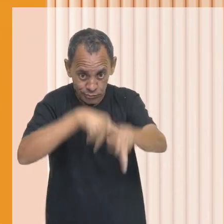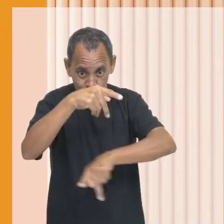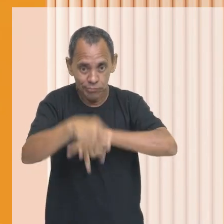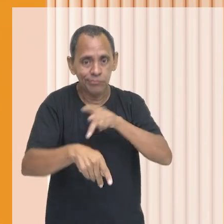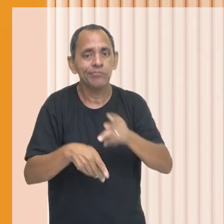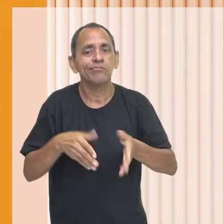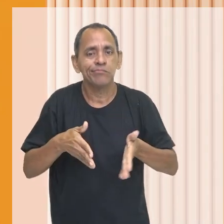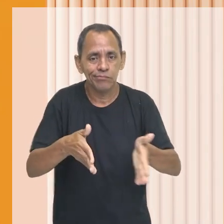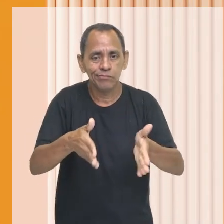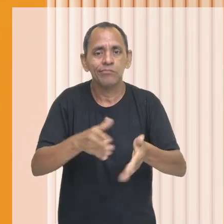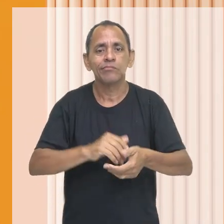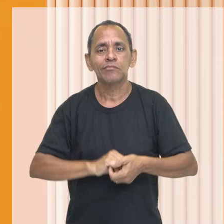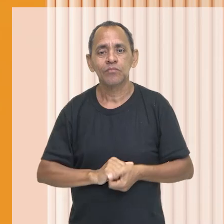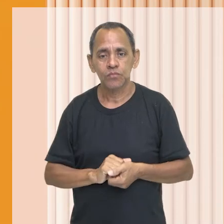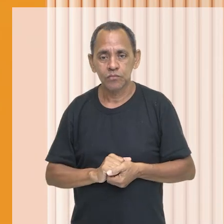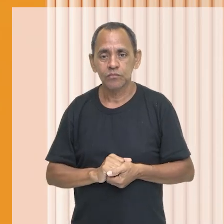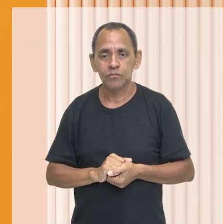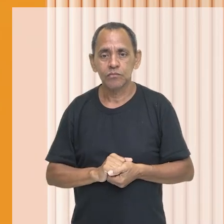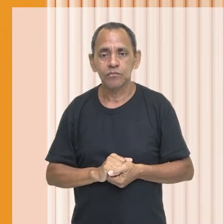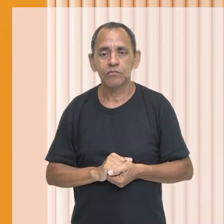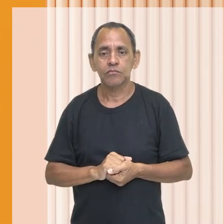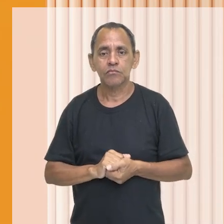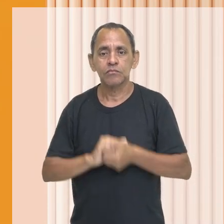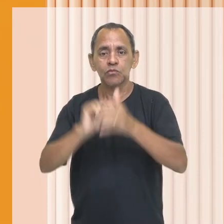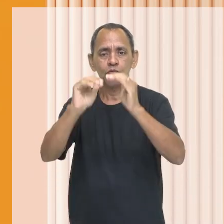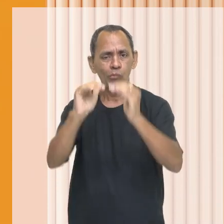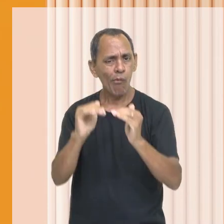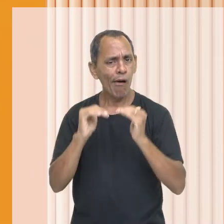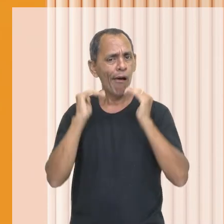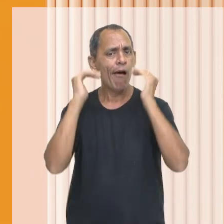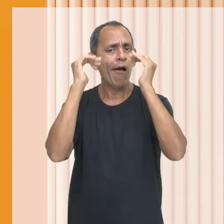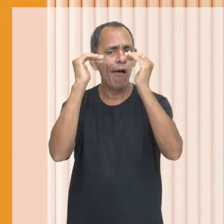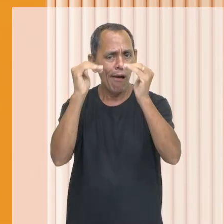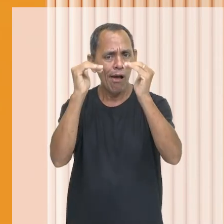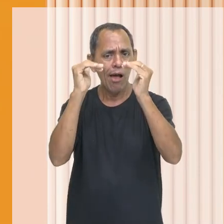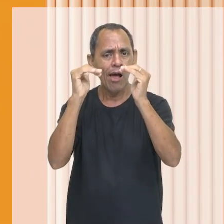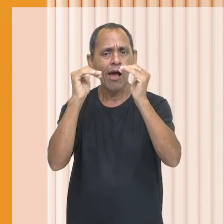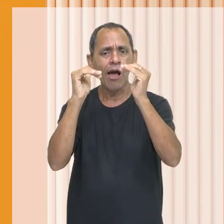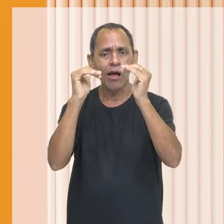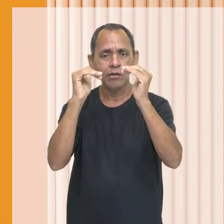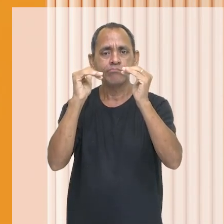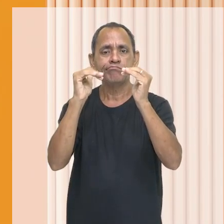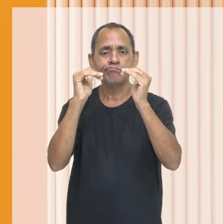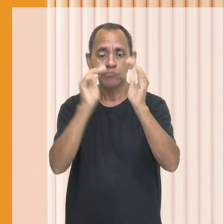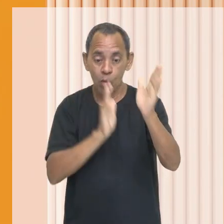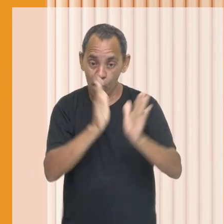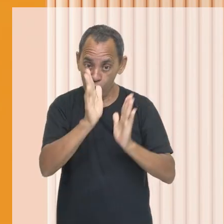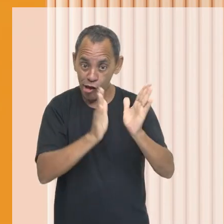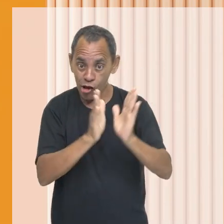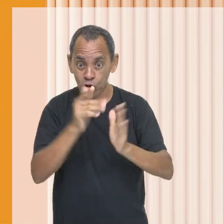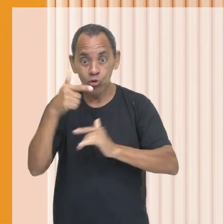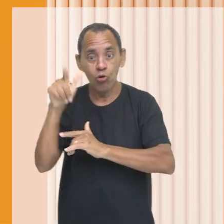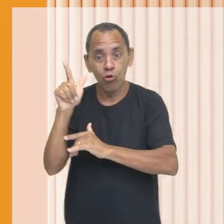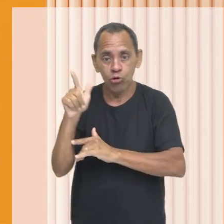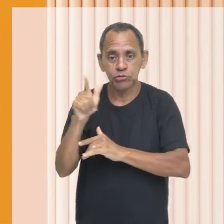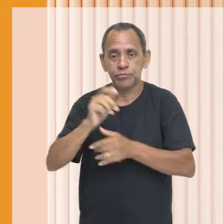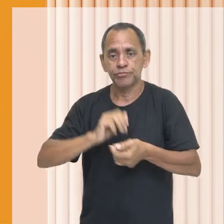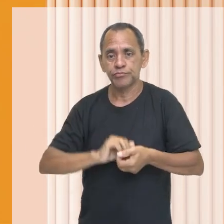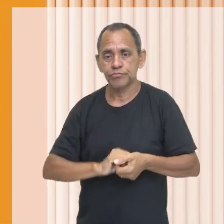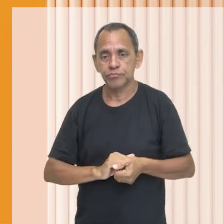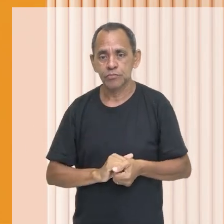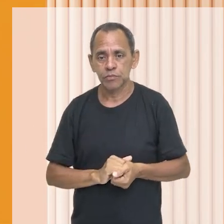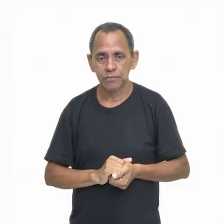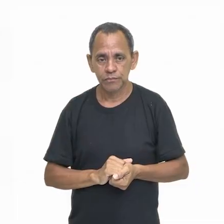do Vale do Indo, a ascensão, né, de um outro período. Então,